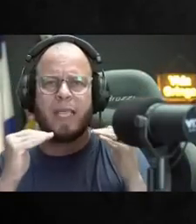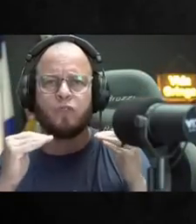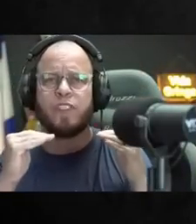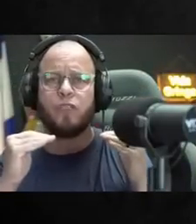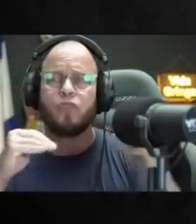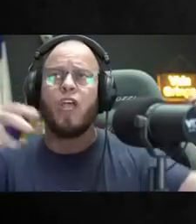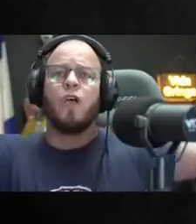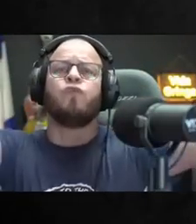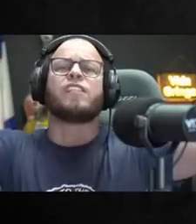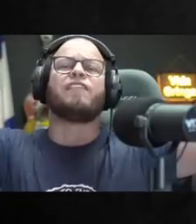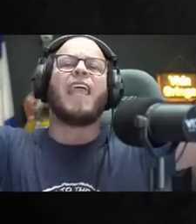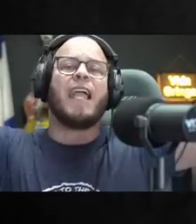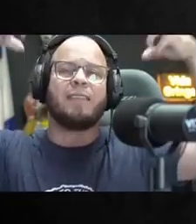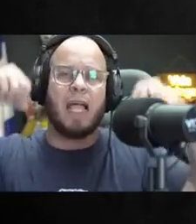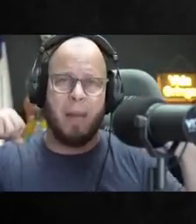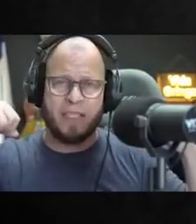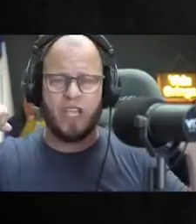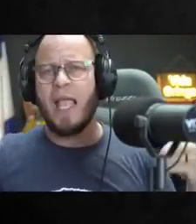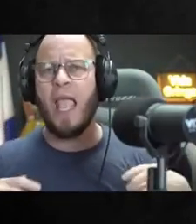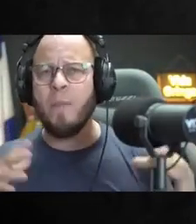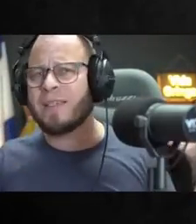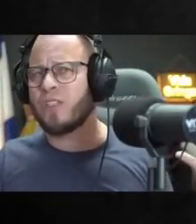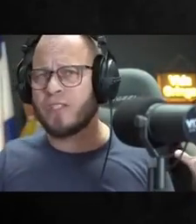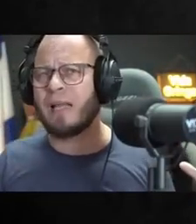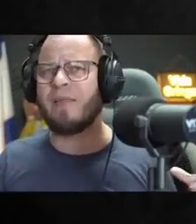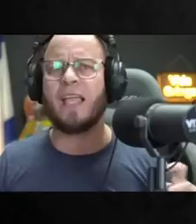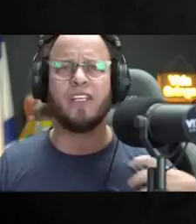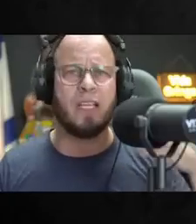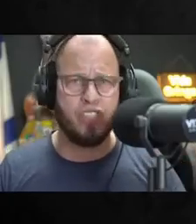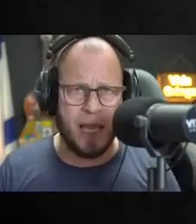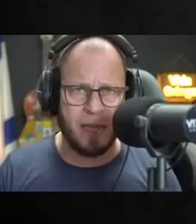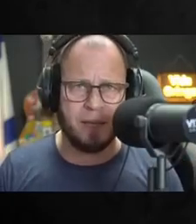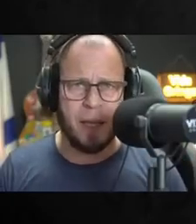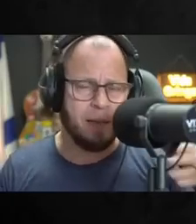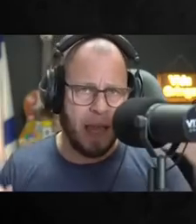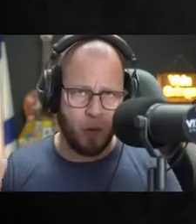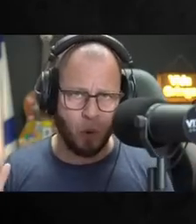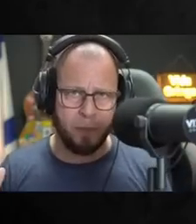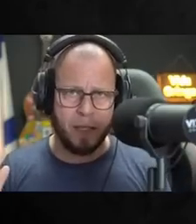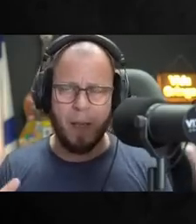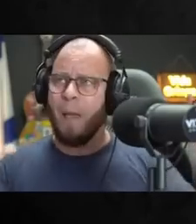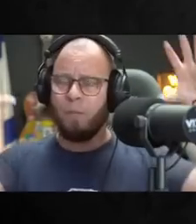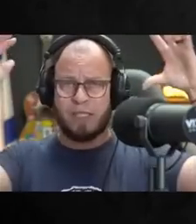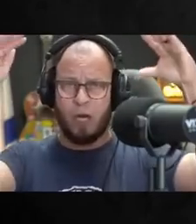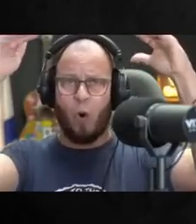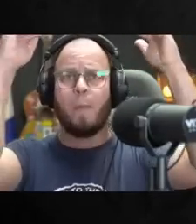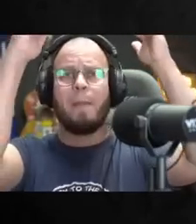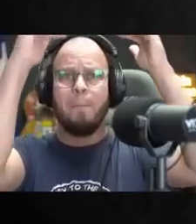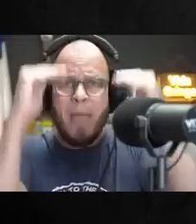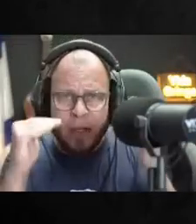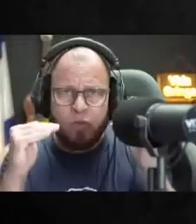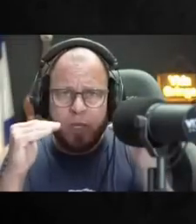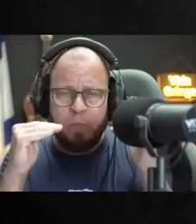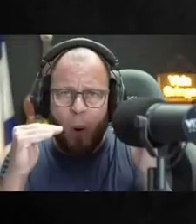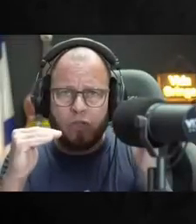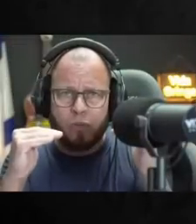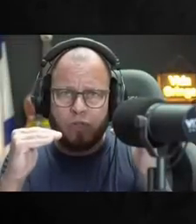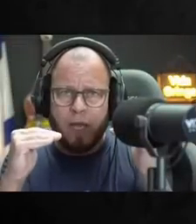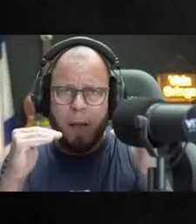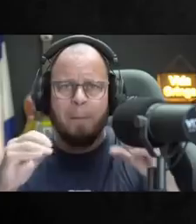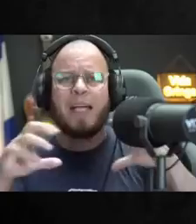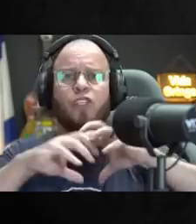os impostos reduzidos você vai arrecadar mais é uma estratégia da direita na economia você cobra menos